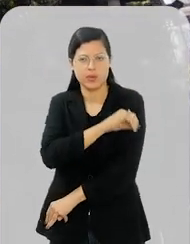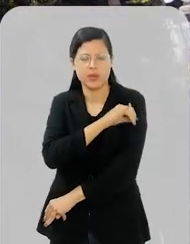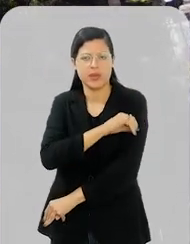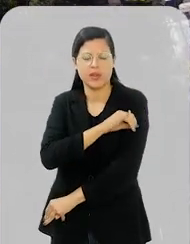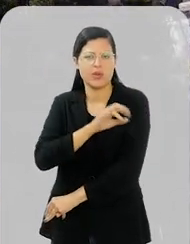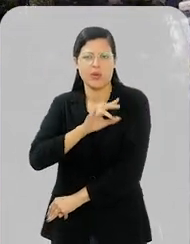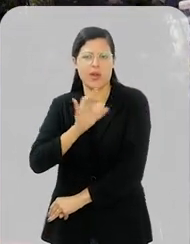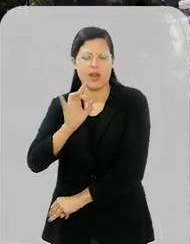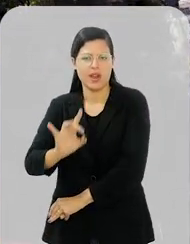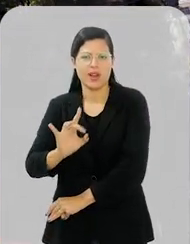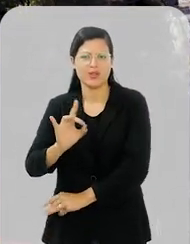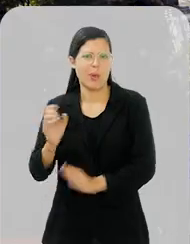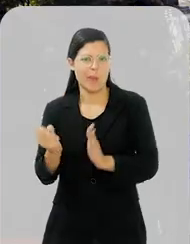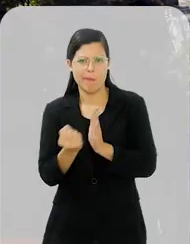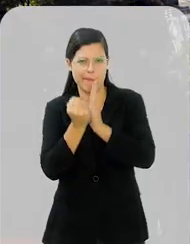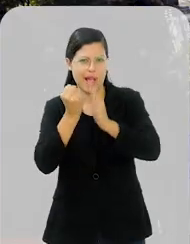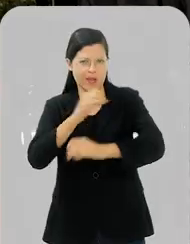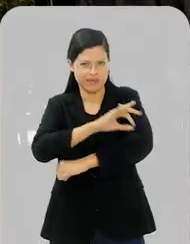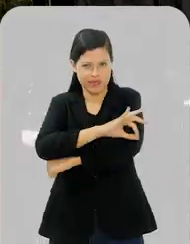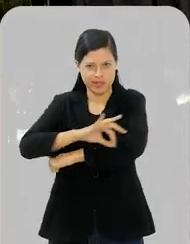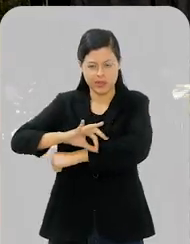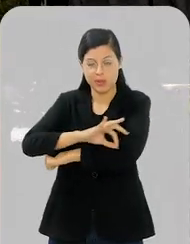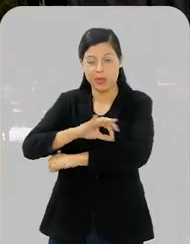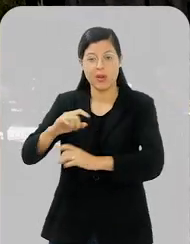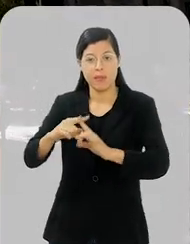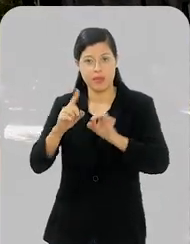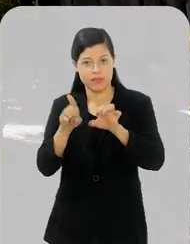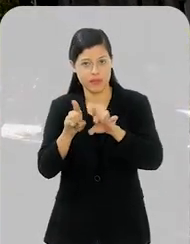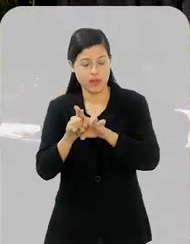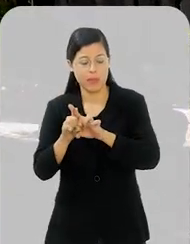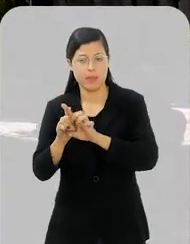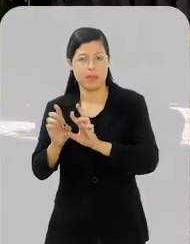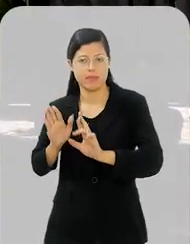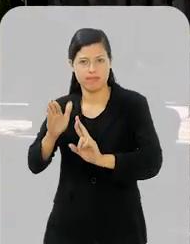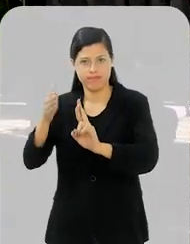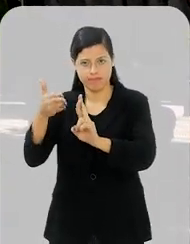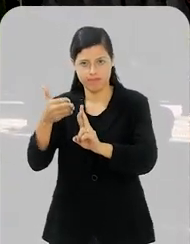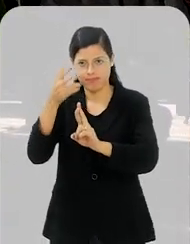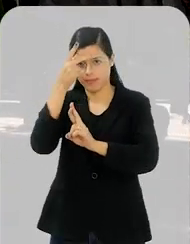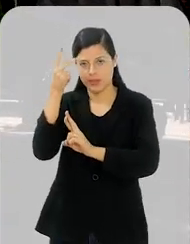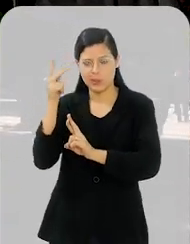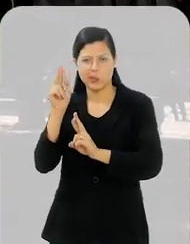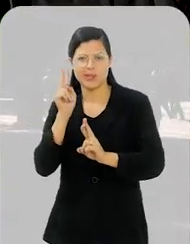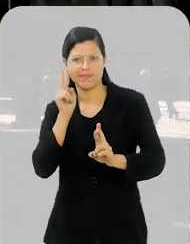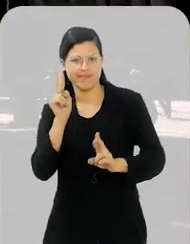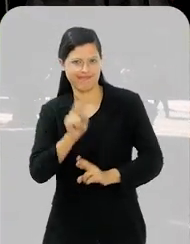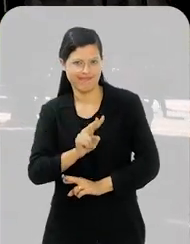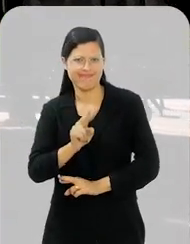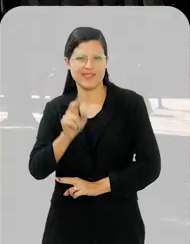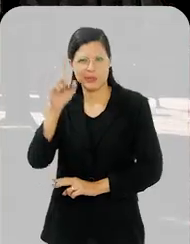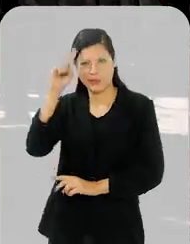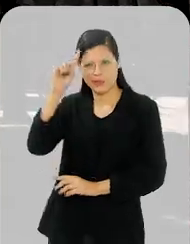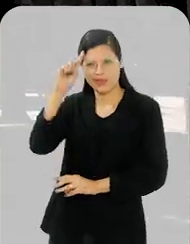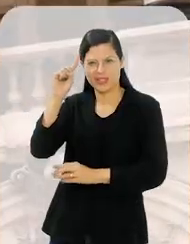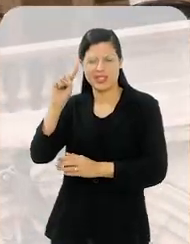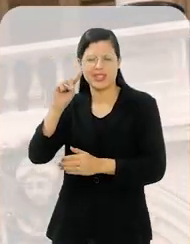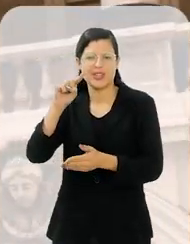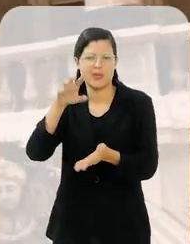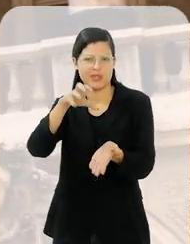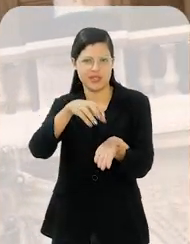Janeiro não é só um ícone arquitetônico, mas uma referência para tantos que passam diariamente pelo centro do